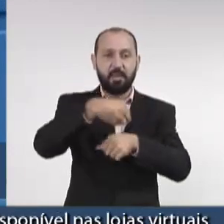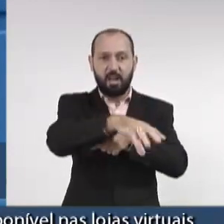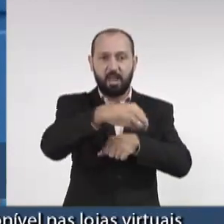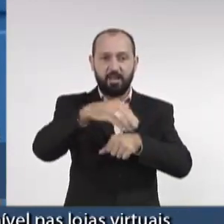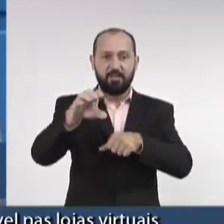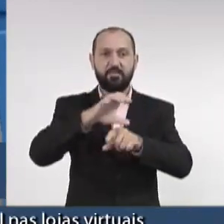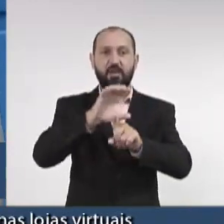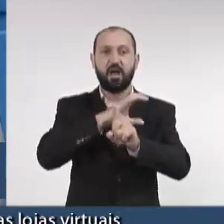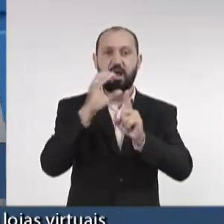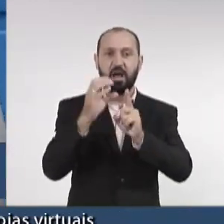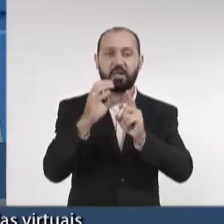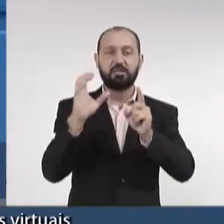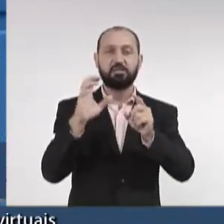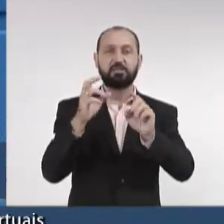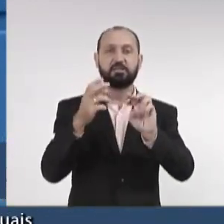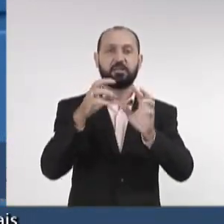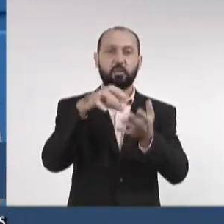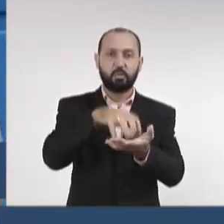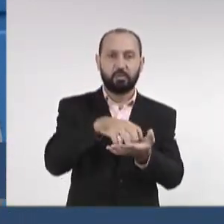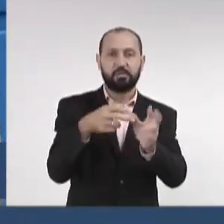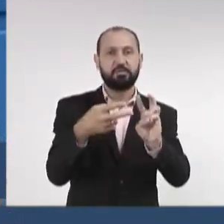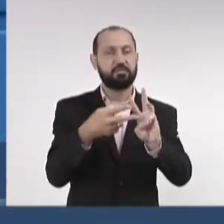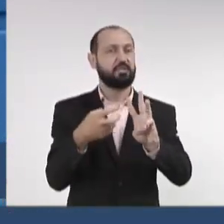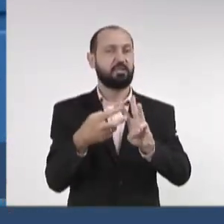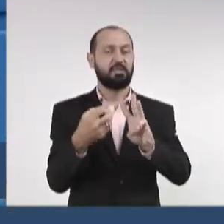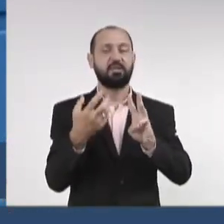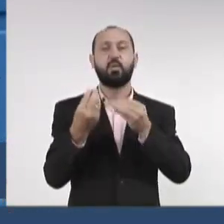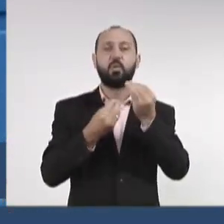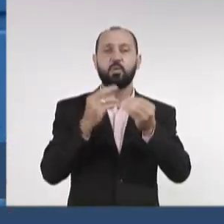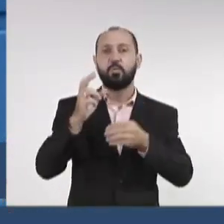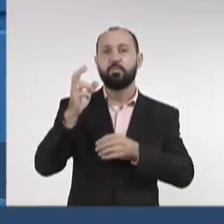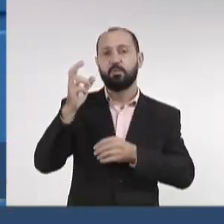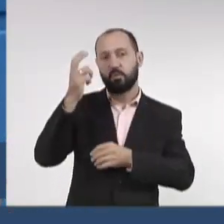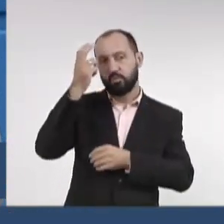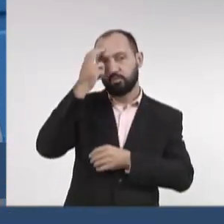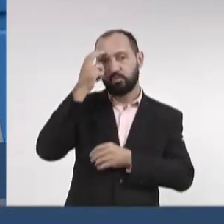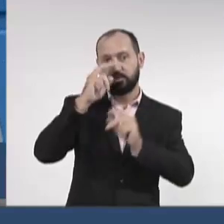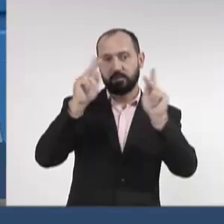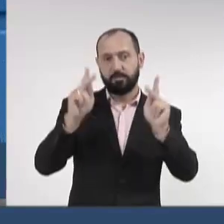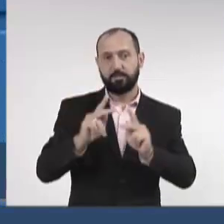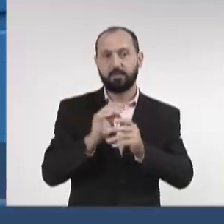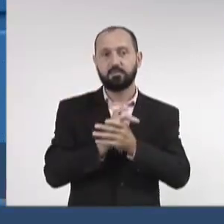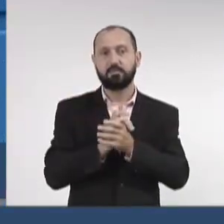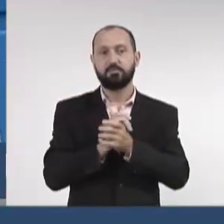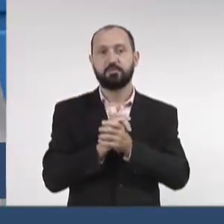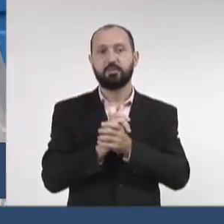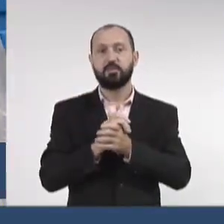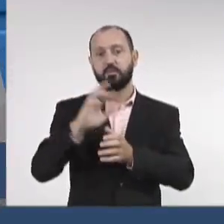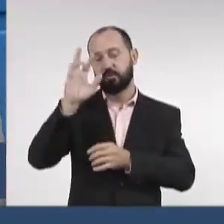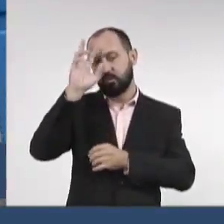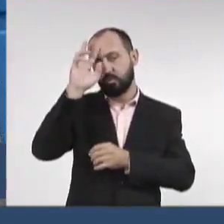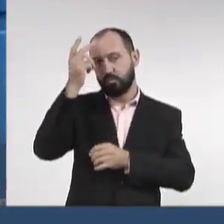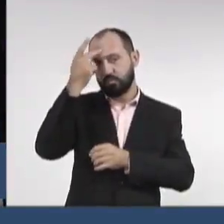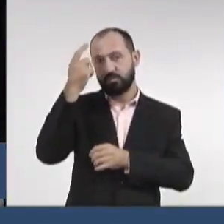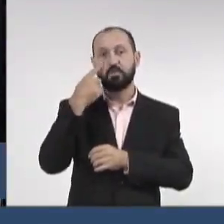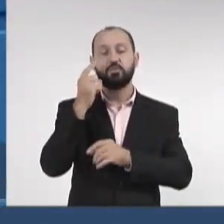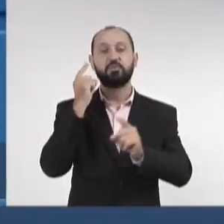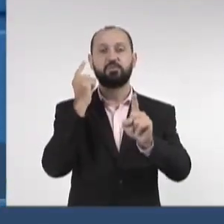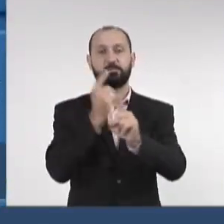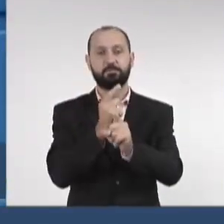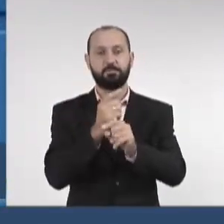terras invadidas por indígenas, não querem mais a terra de volta. Porque eles têm preocupação e